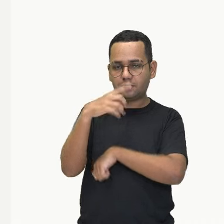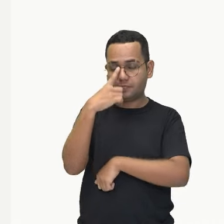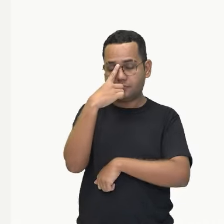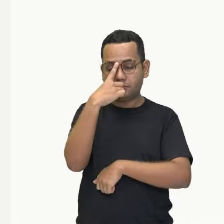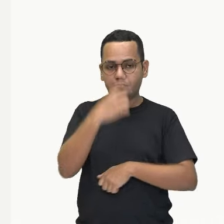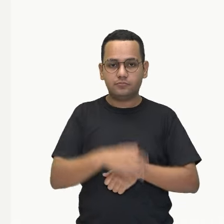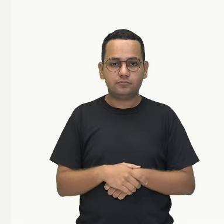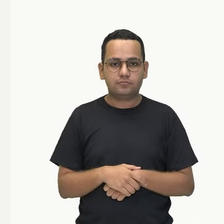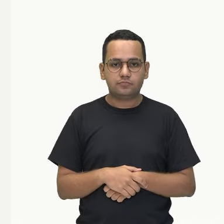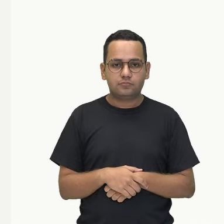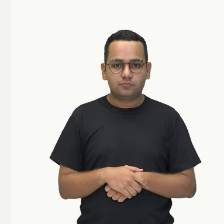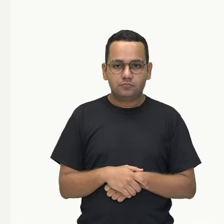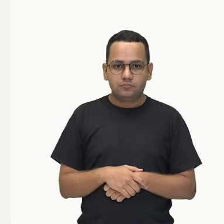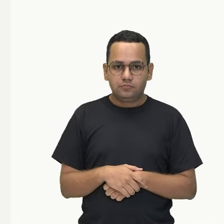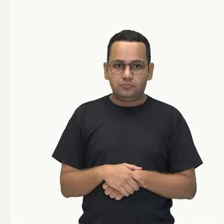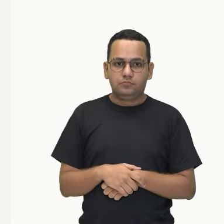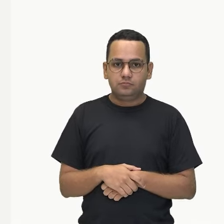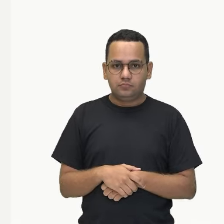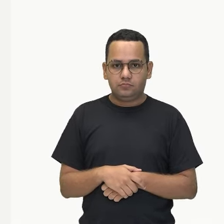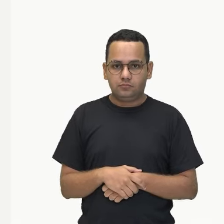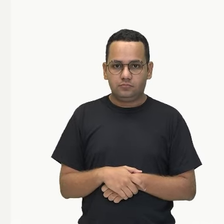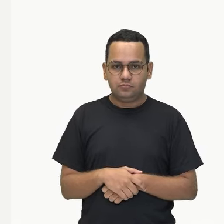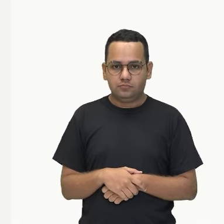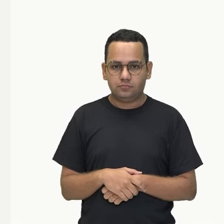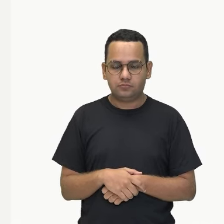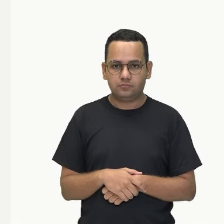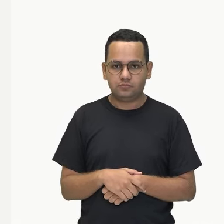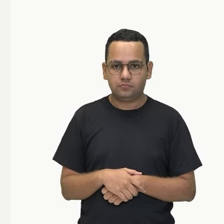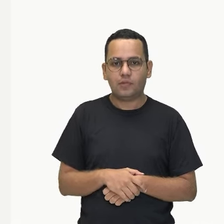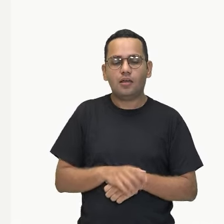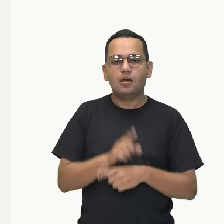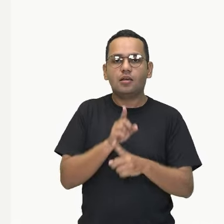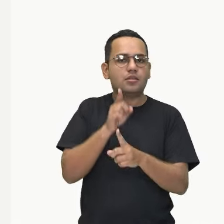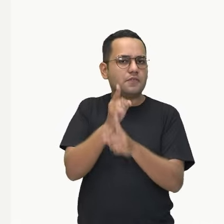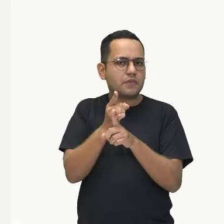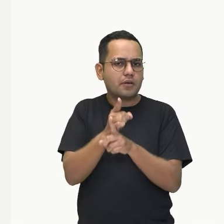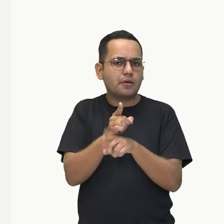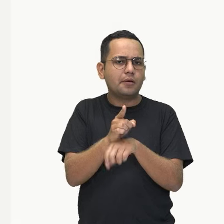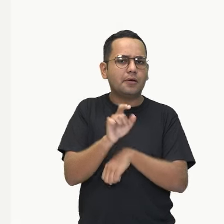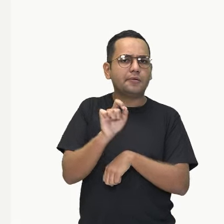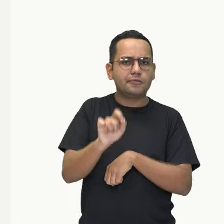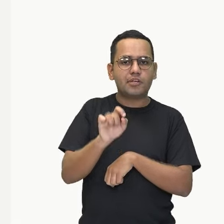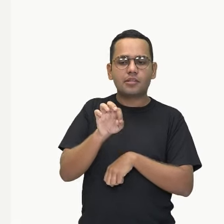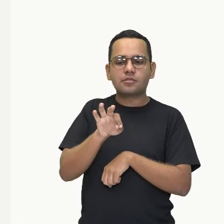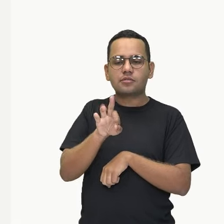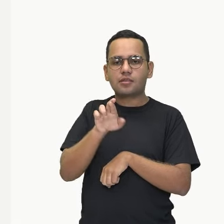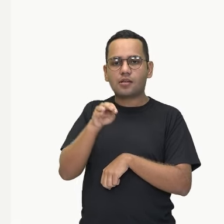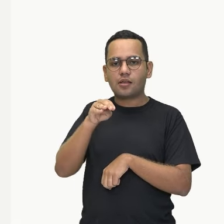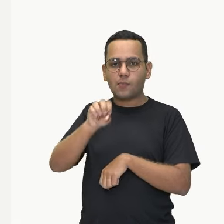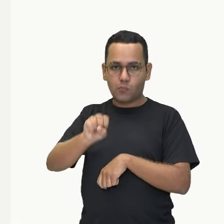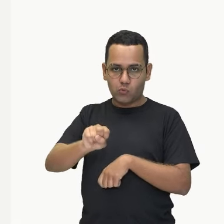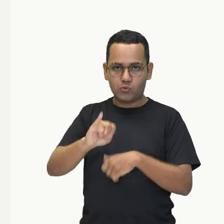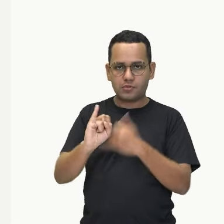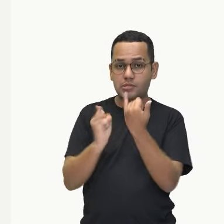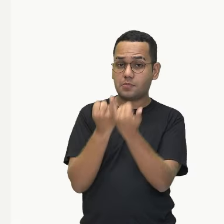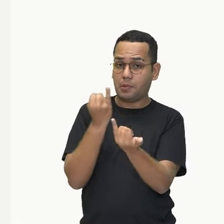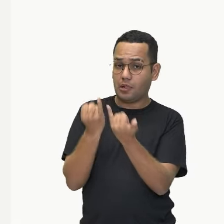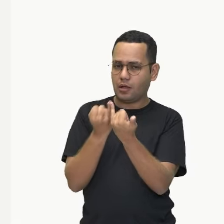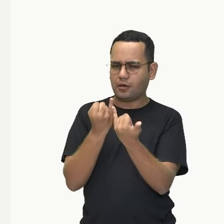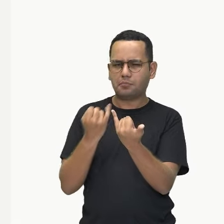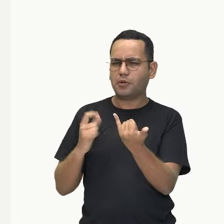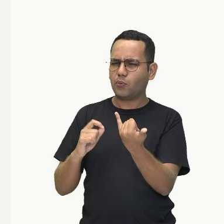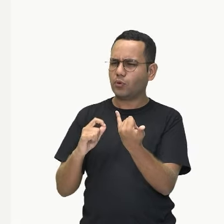Identificação de termos semelhantes. Professor, o que é termos semelhantes?